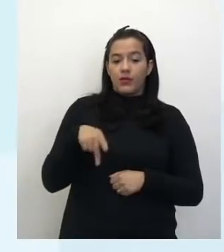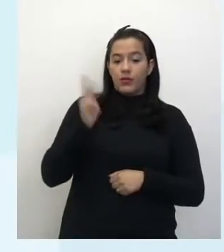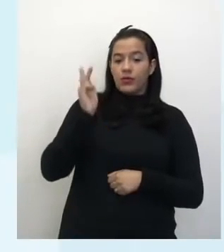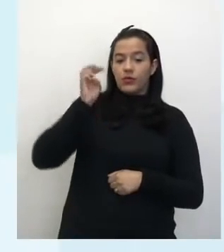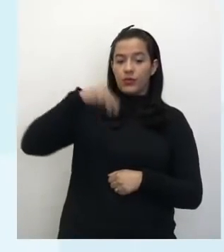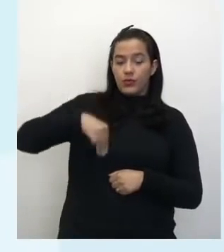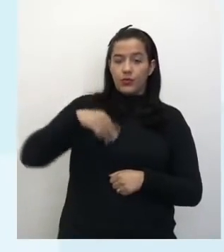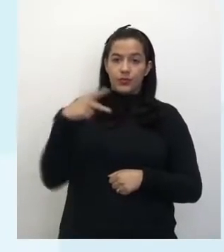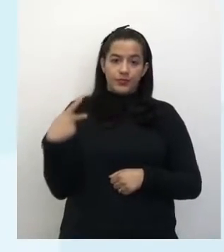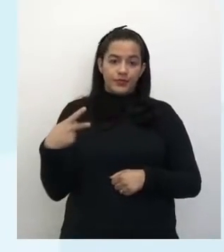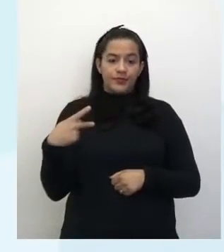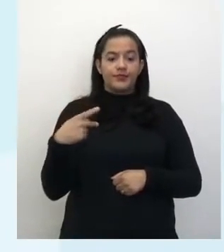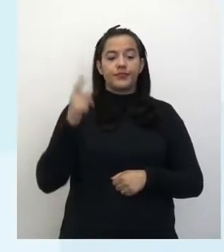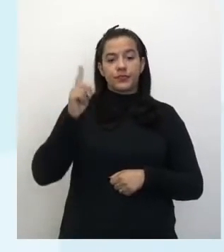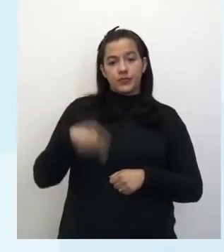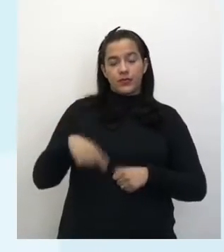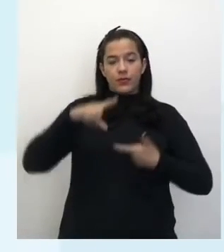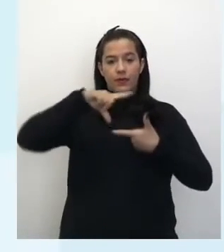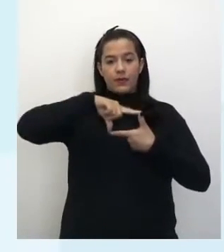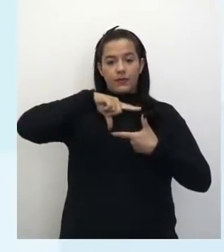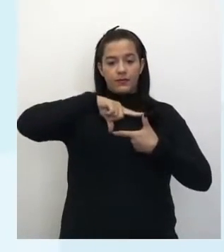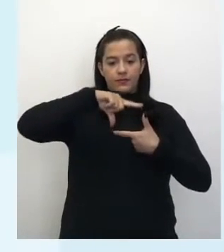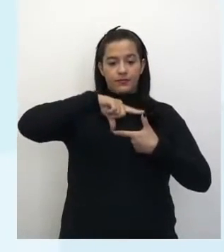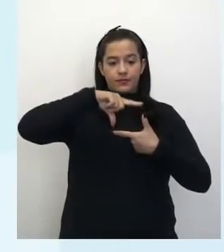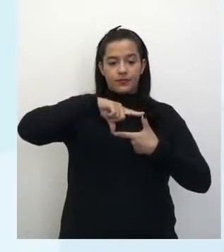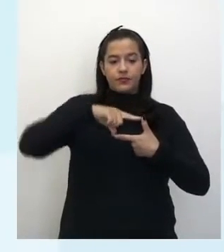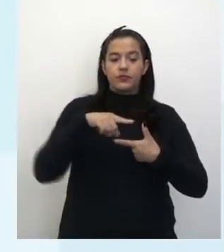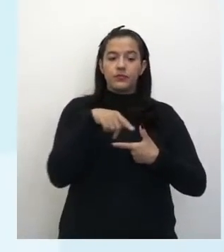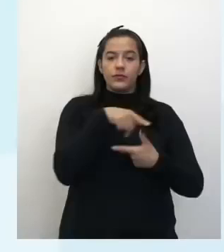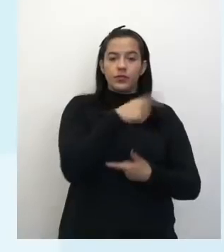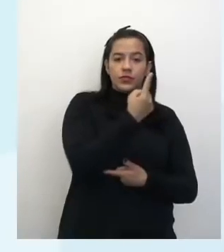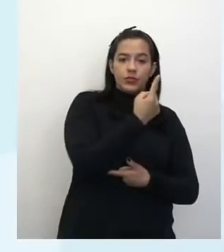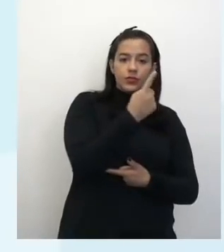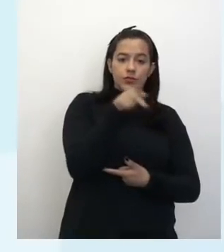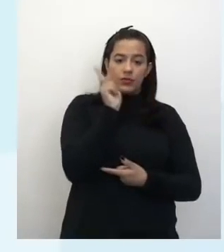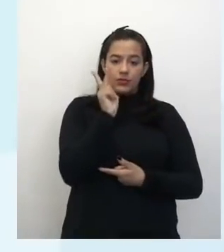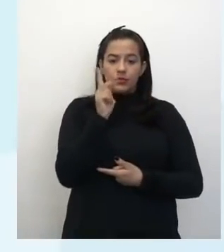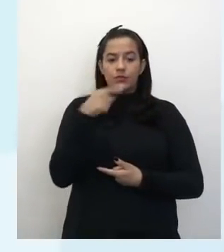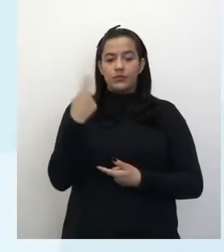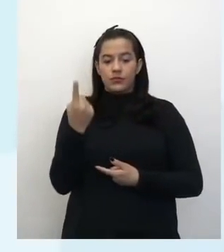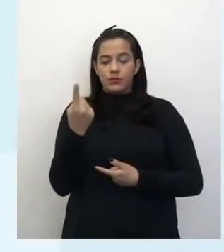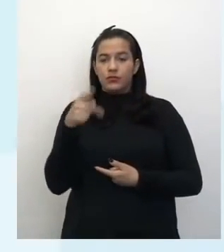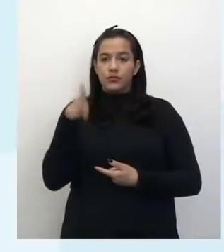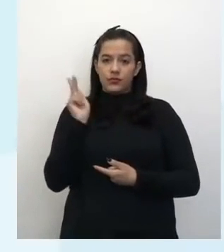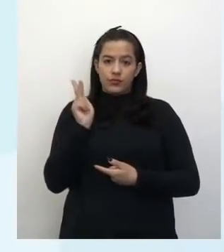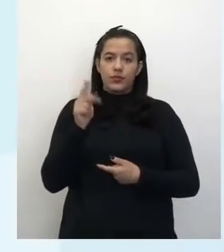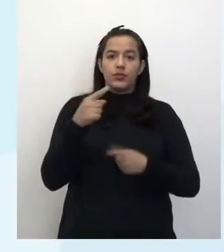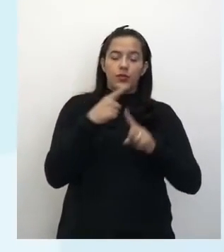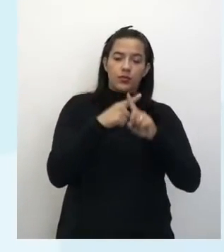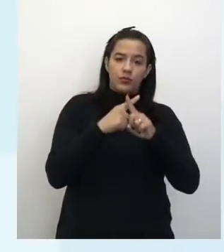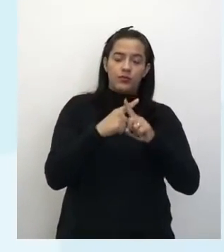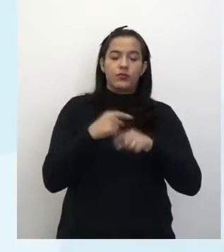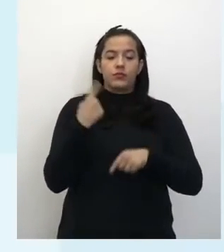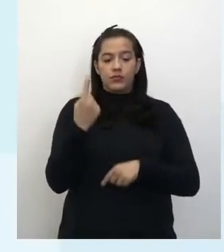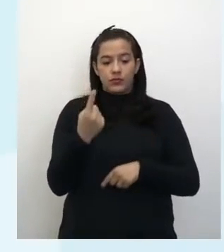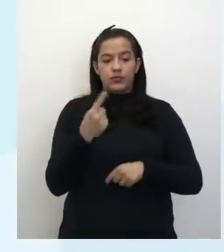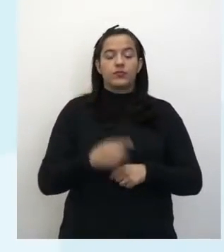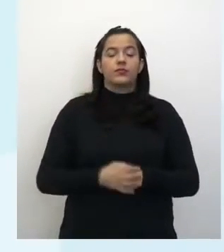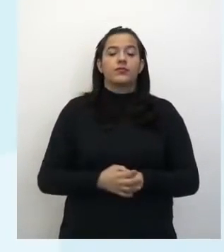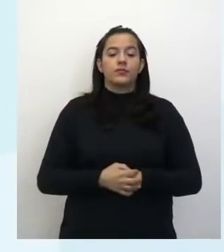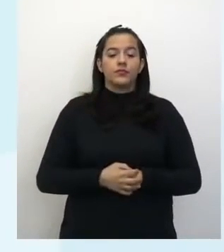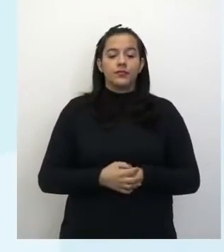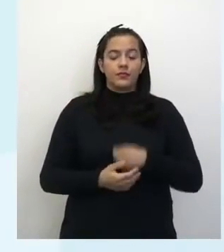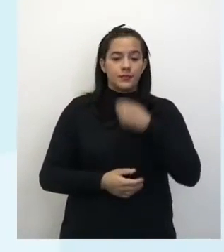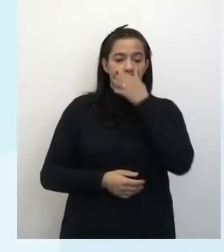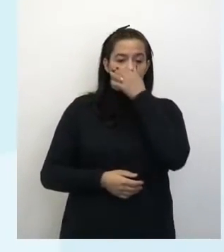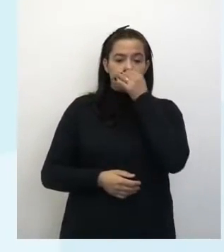quadrado, o que é? É um quadrado de 1 quilômetro por 1 quilômetro. Então, 1 vezes 1 vai dar 1, né? Então, 1 vezes 1